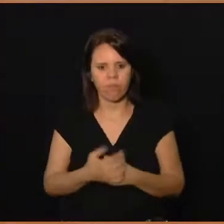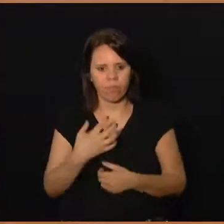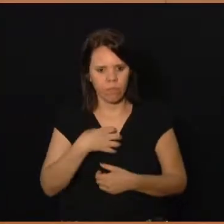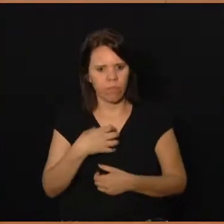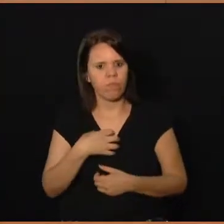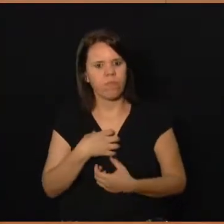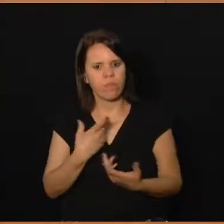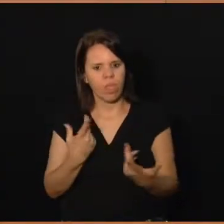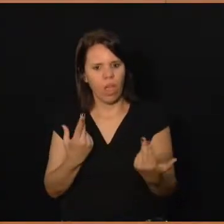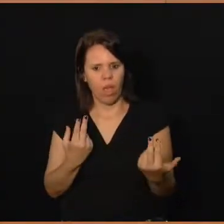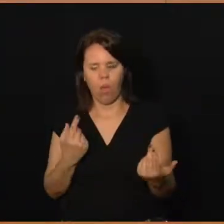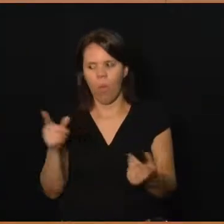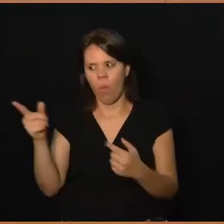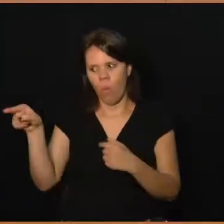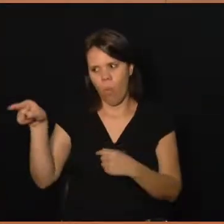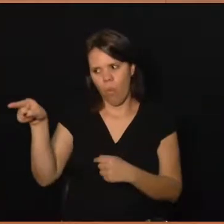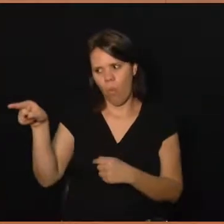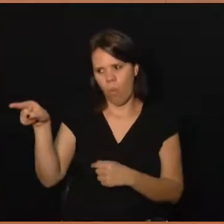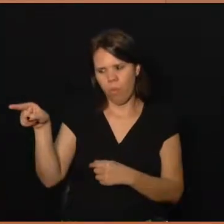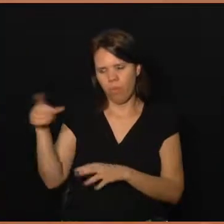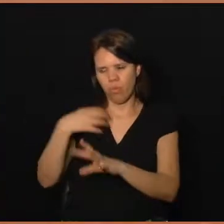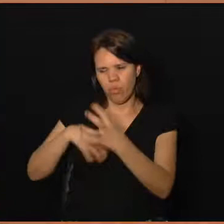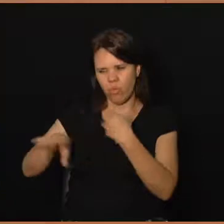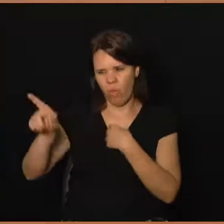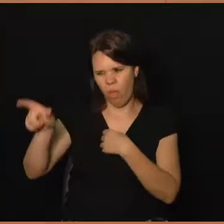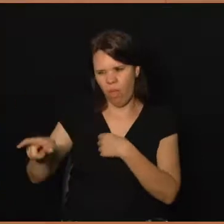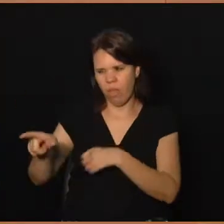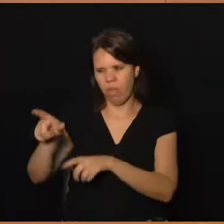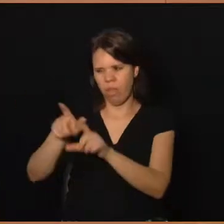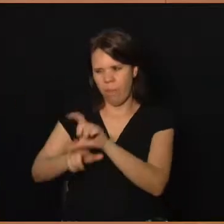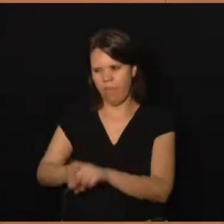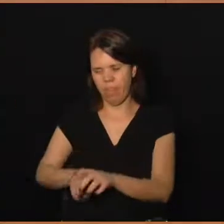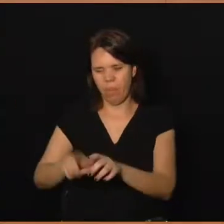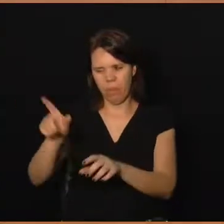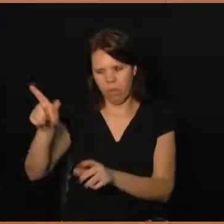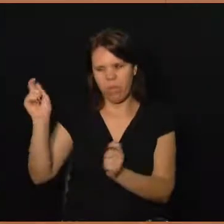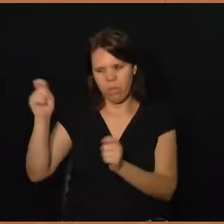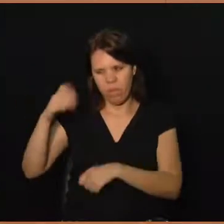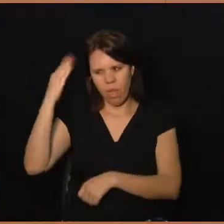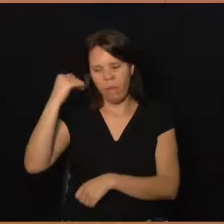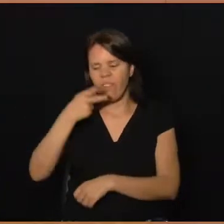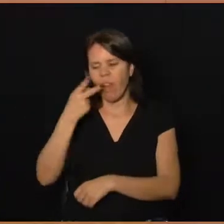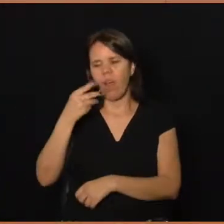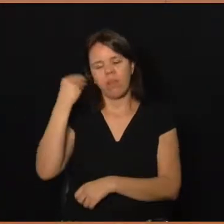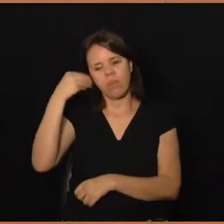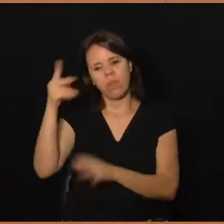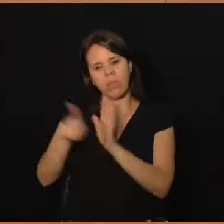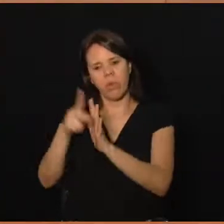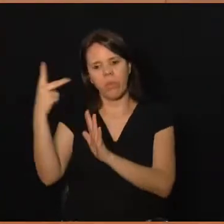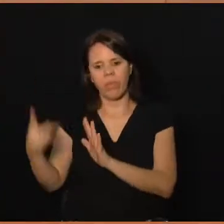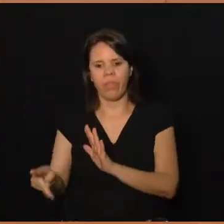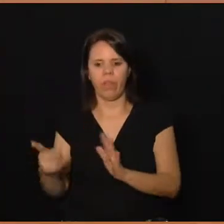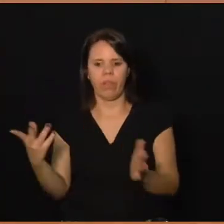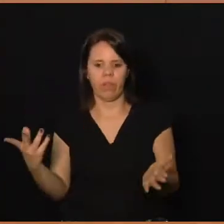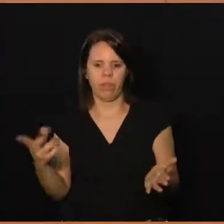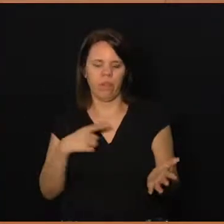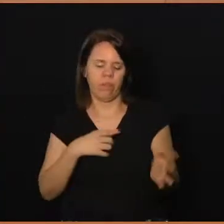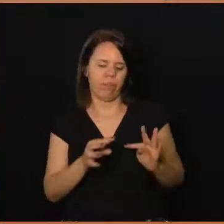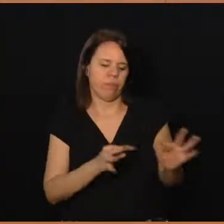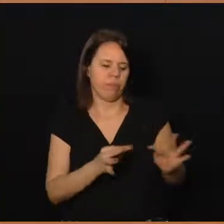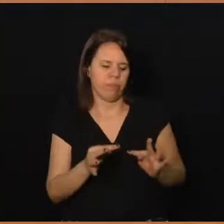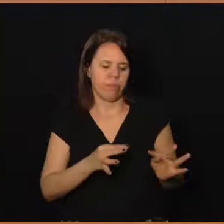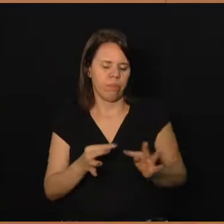como codependente. Agora, o dependente, ele tem mais propriedade para falar, né? Ele vive o tratamento.